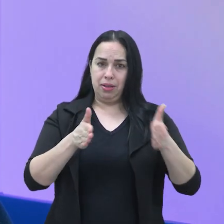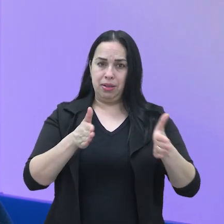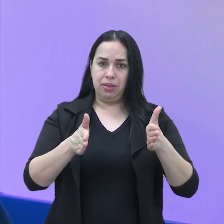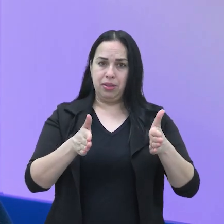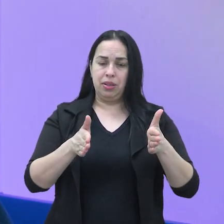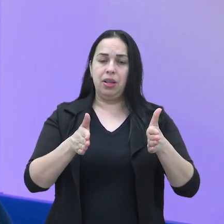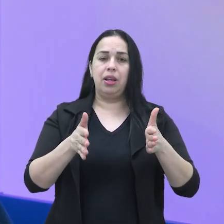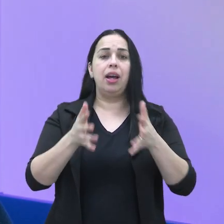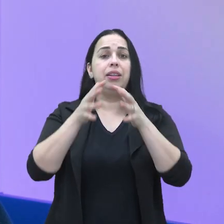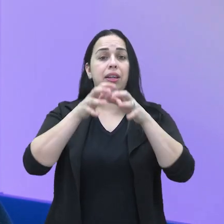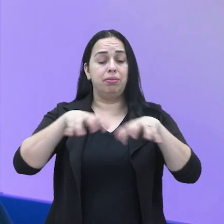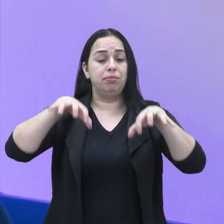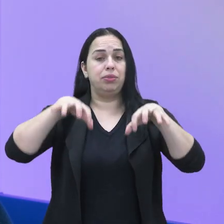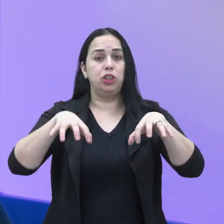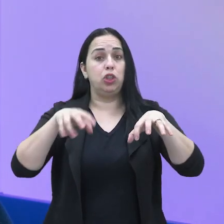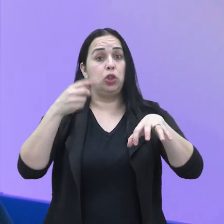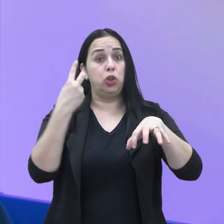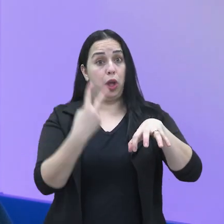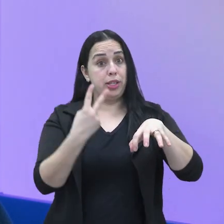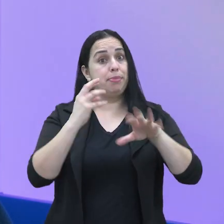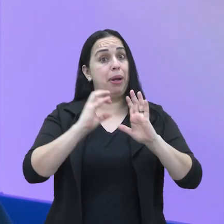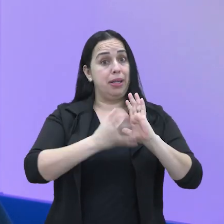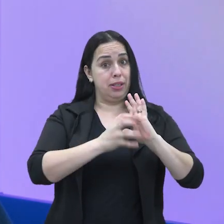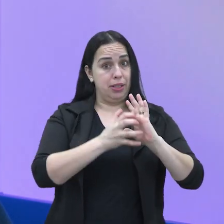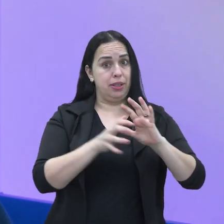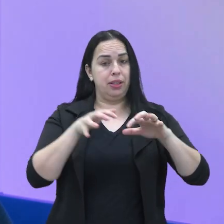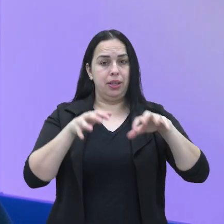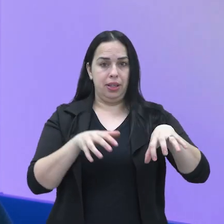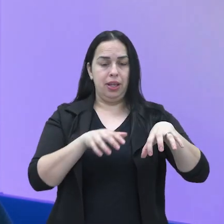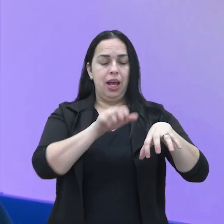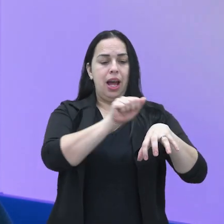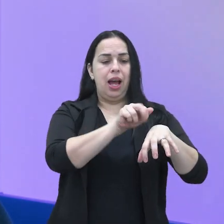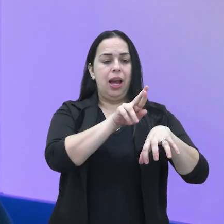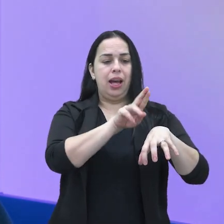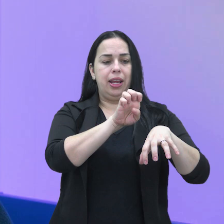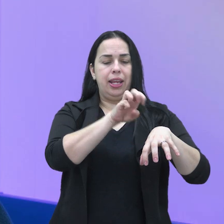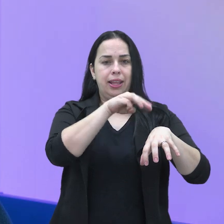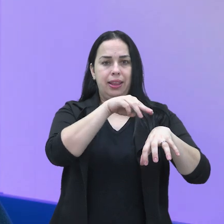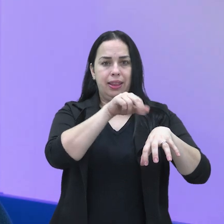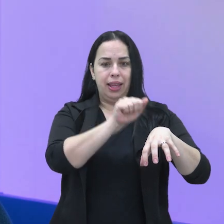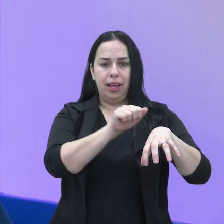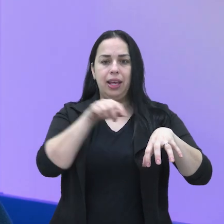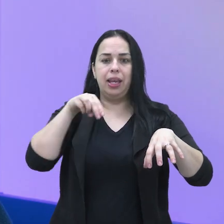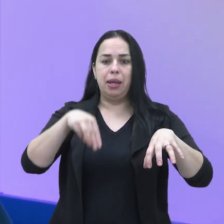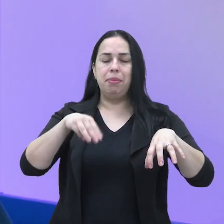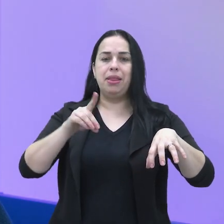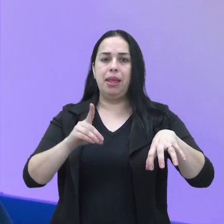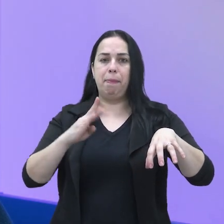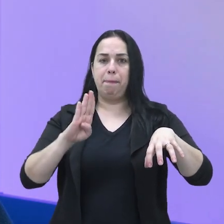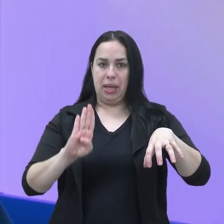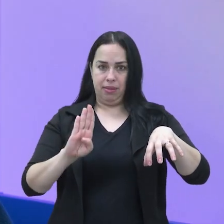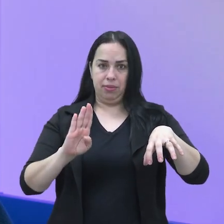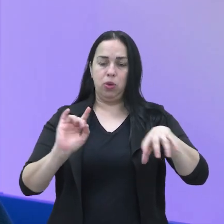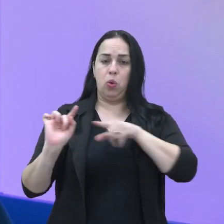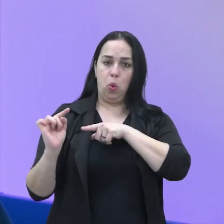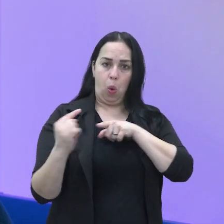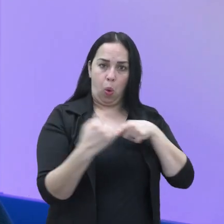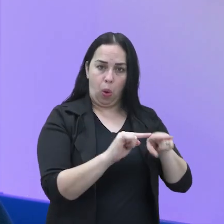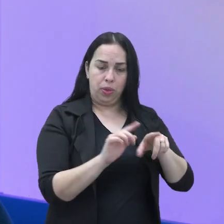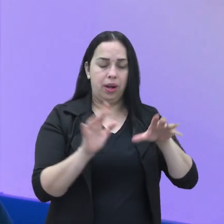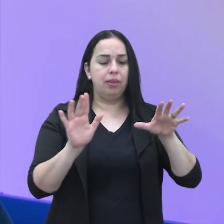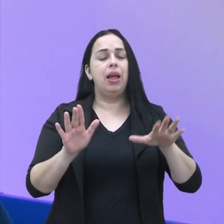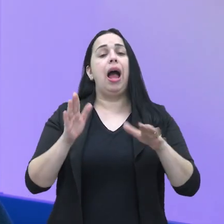ditadura havia o bipartidarismo. Havia somente dois partidos, a Arena e o MDB, que era de oposição.